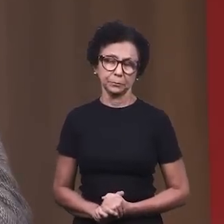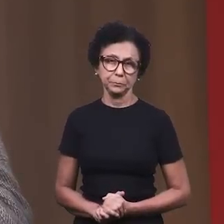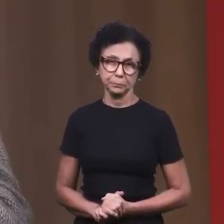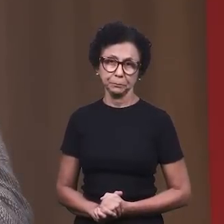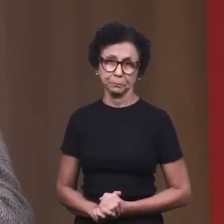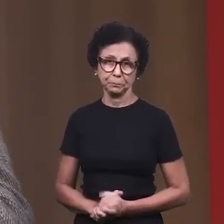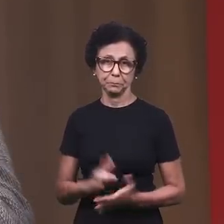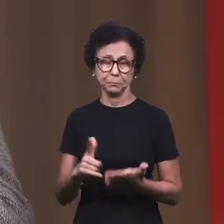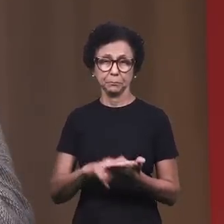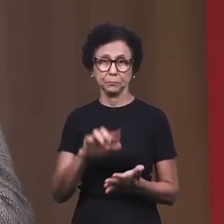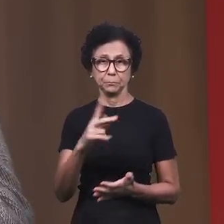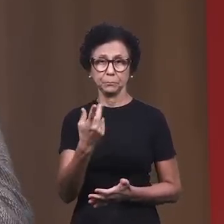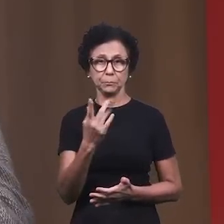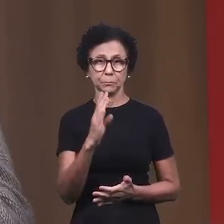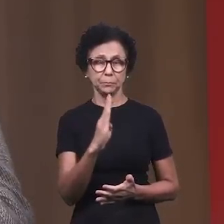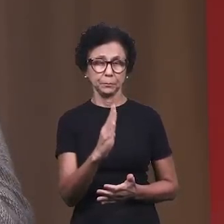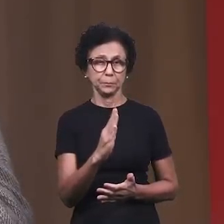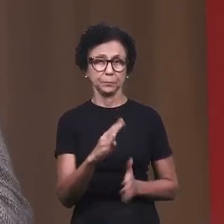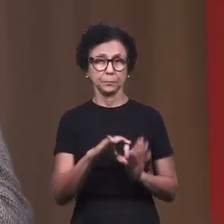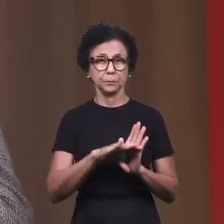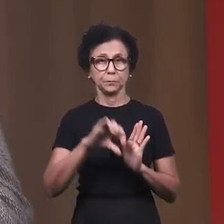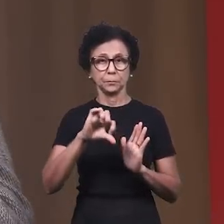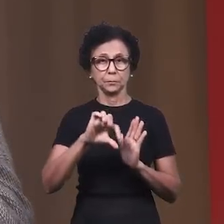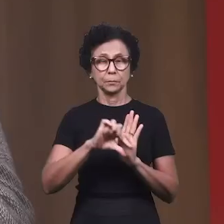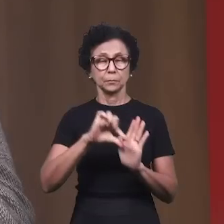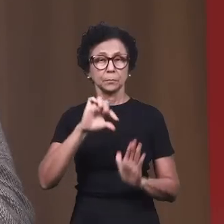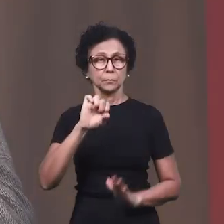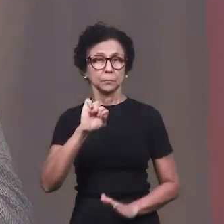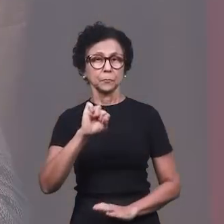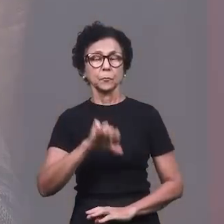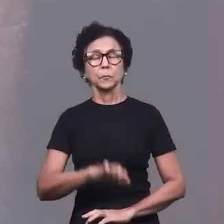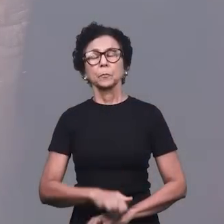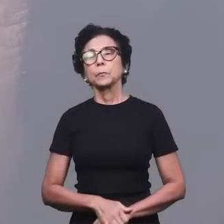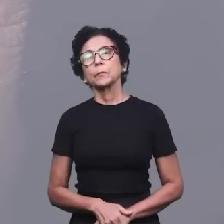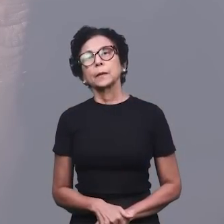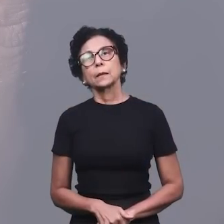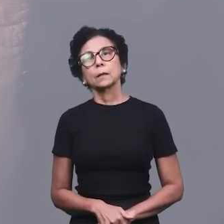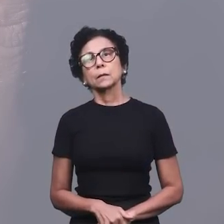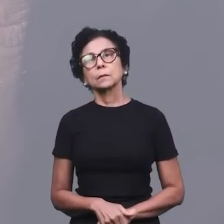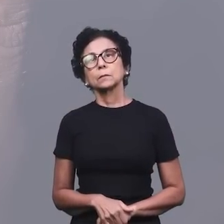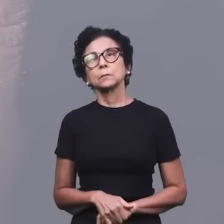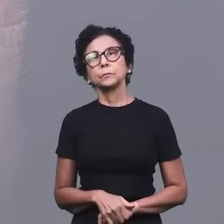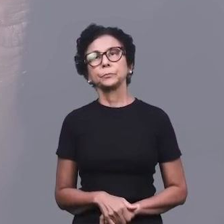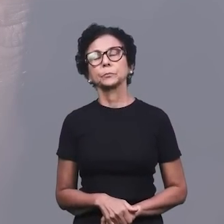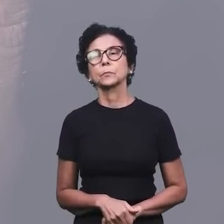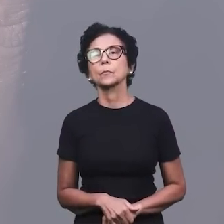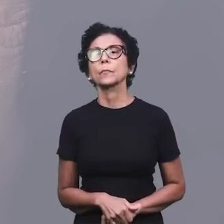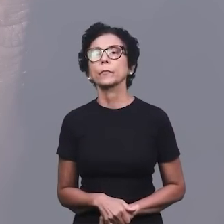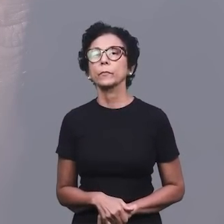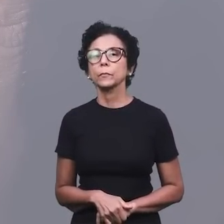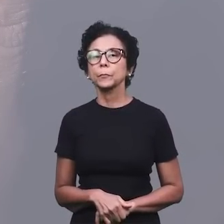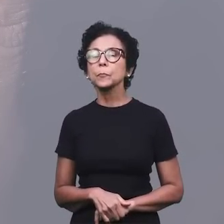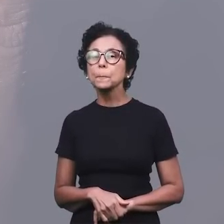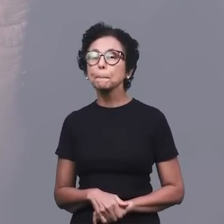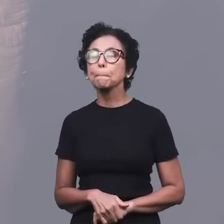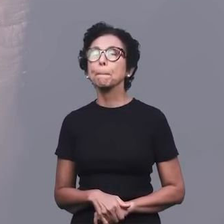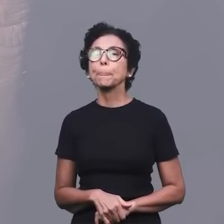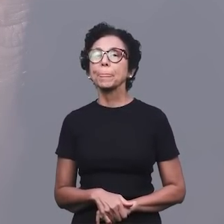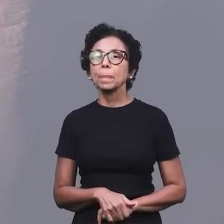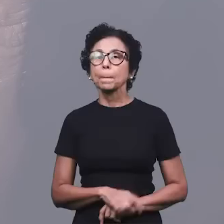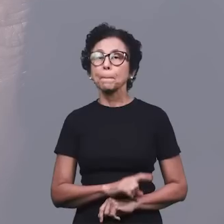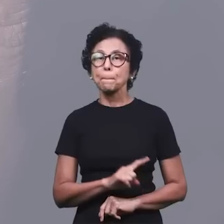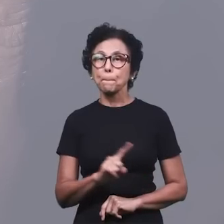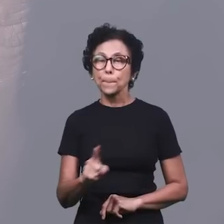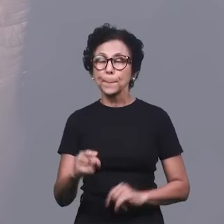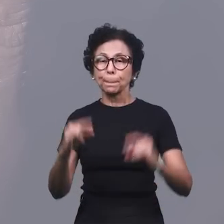9:8 fala sobre ele, né? Dizendo o seguinte: dando nisto a entender o Espírito Santo que ainda o caminho